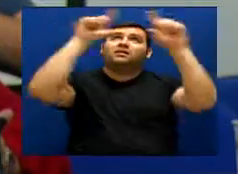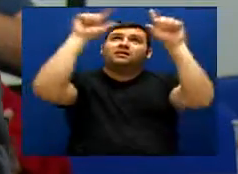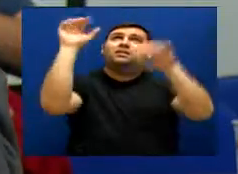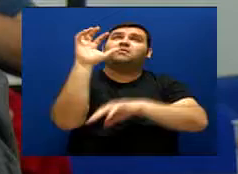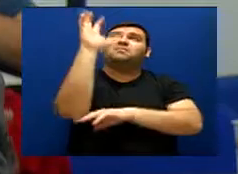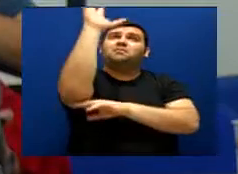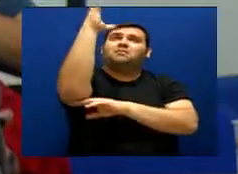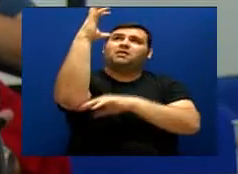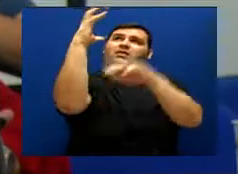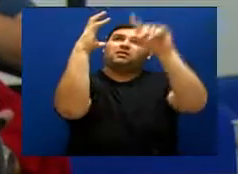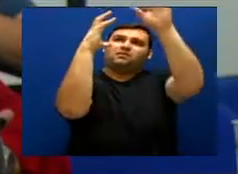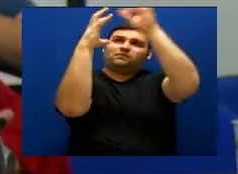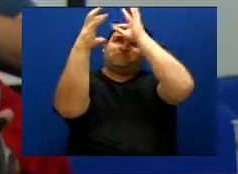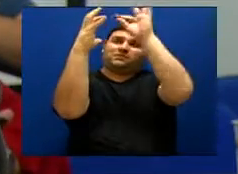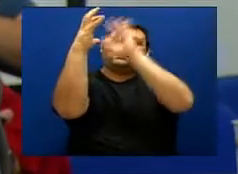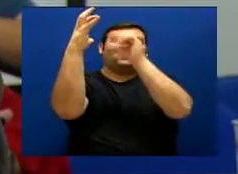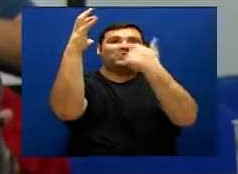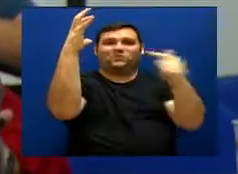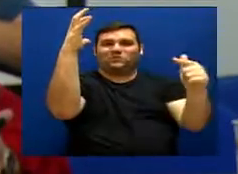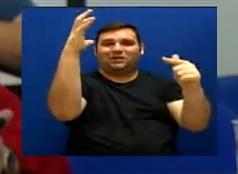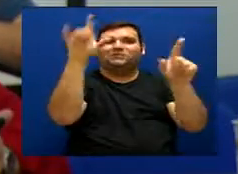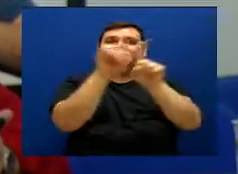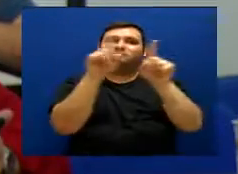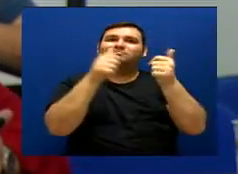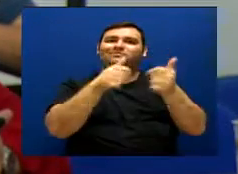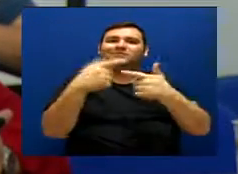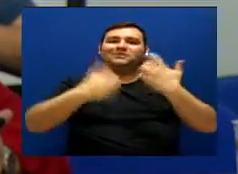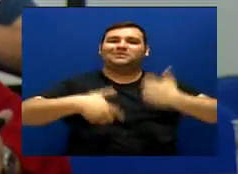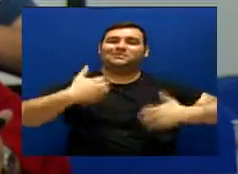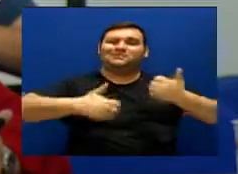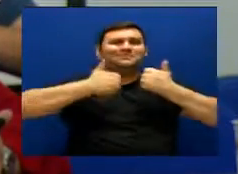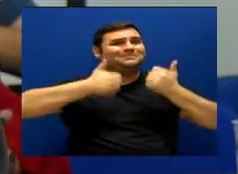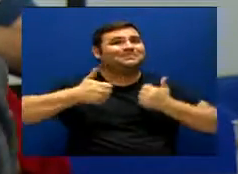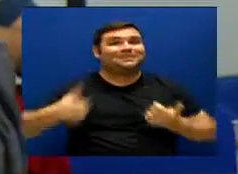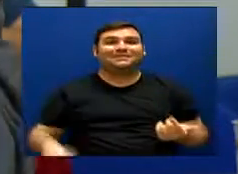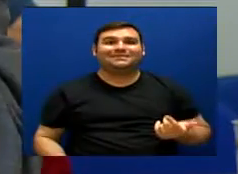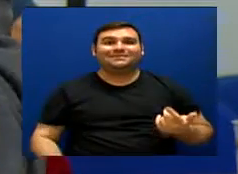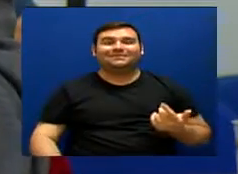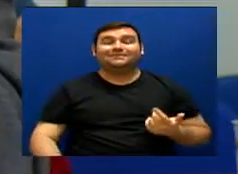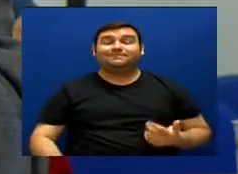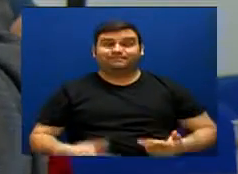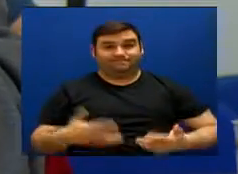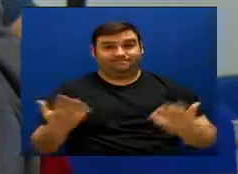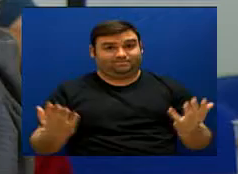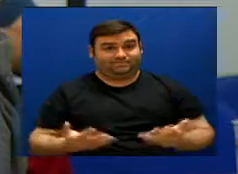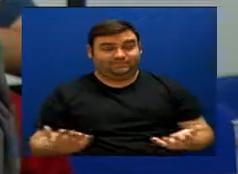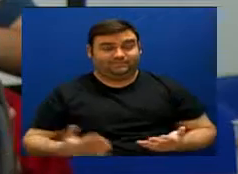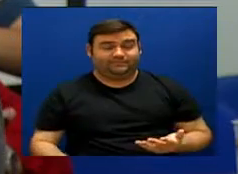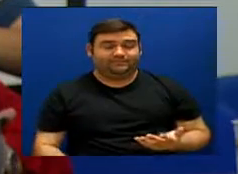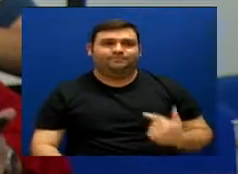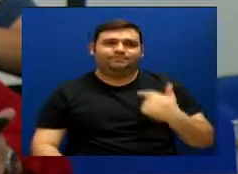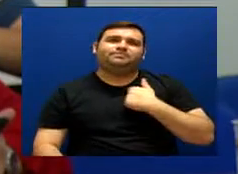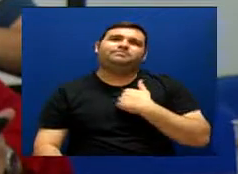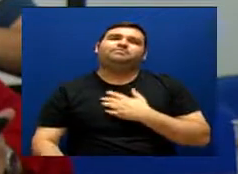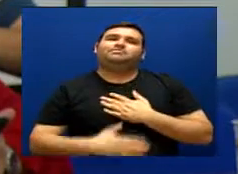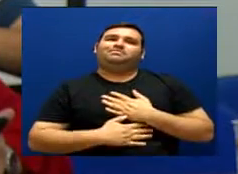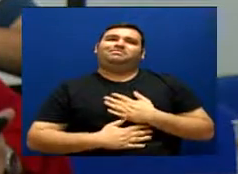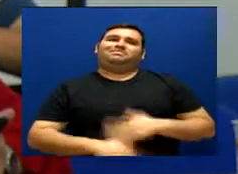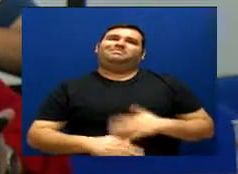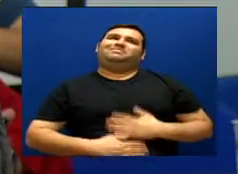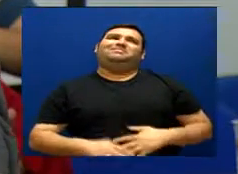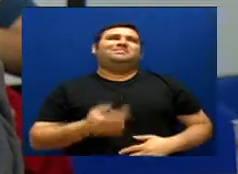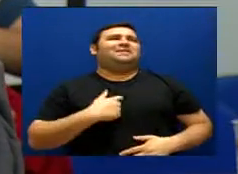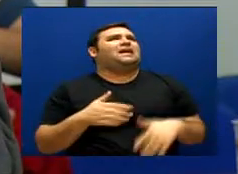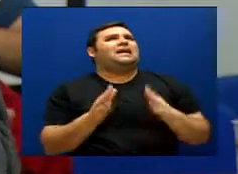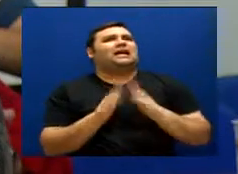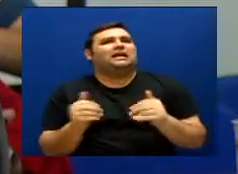olha, então tem que ser essa e essa. E eu pedi e plantei. Então hoje eu fico tranquilo, não precisa